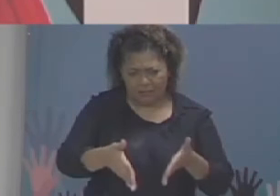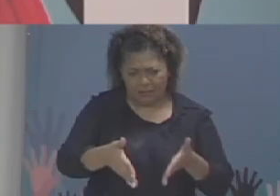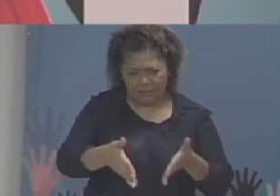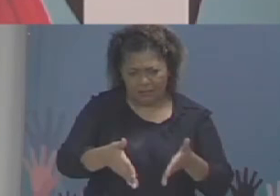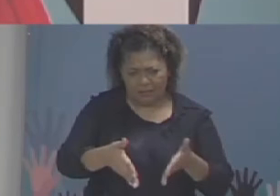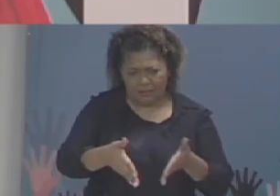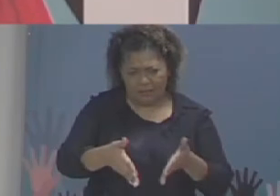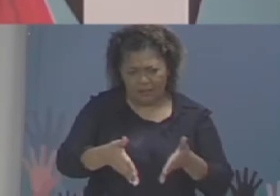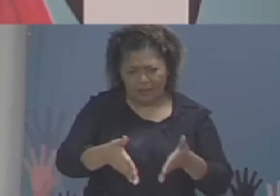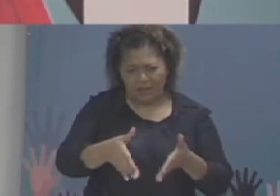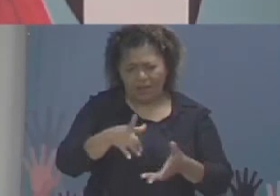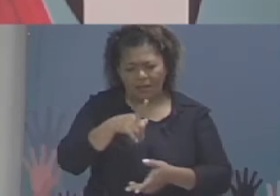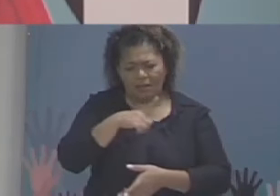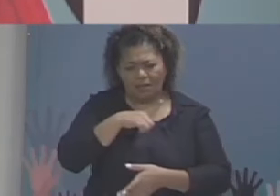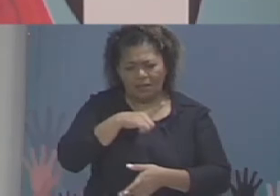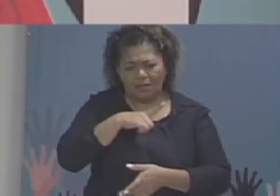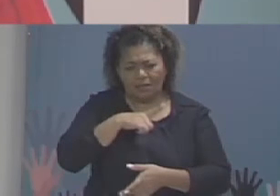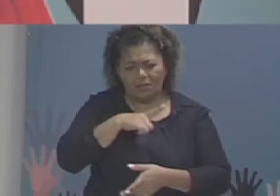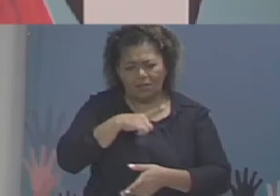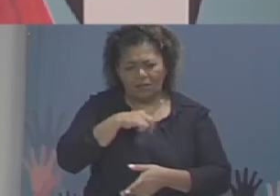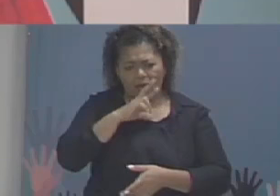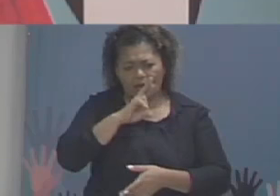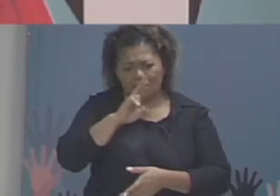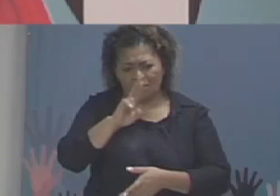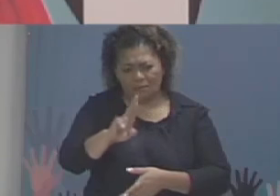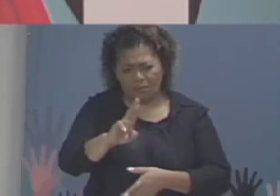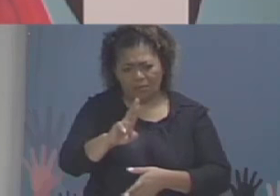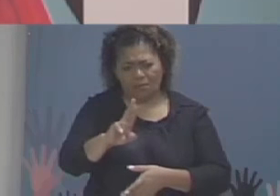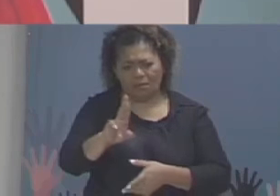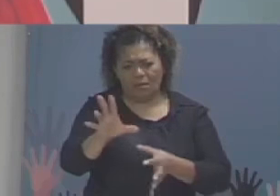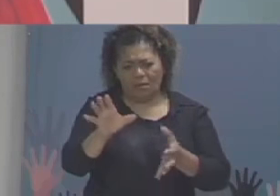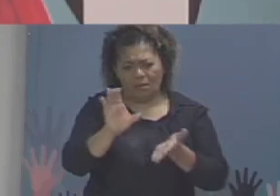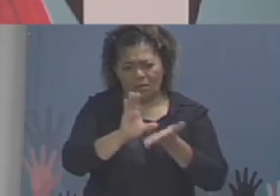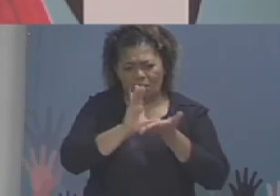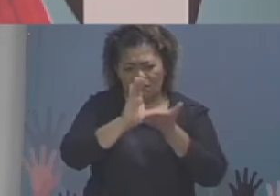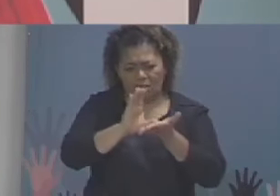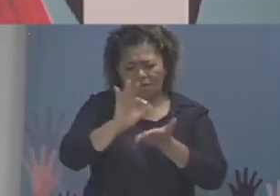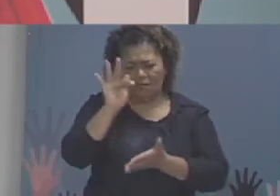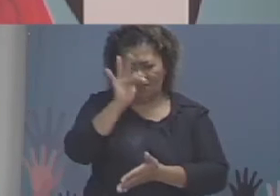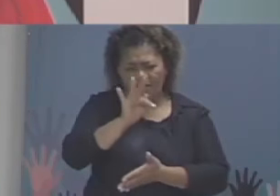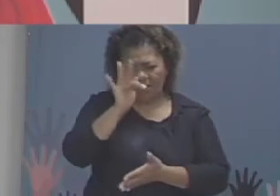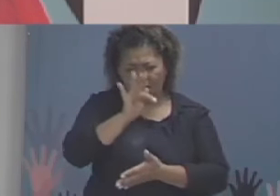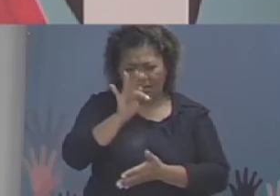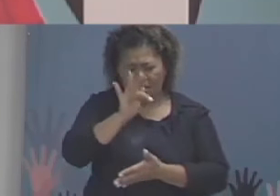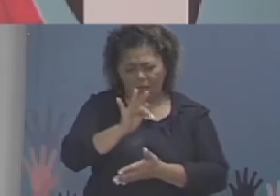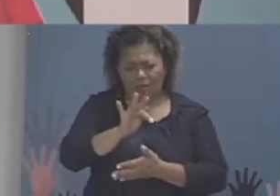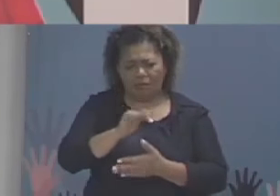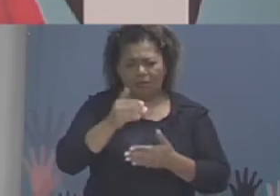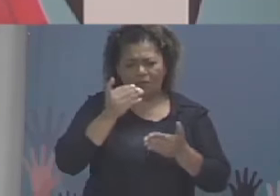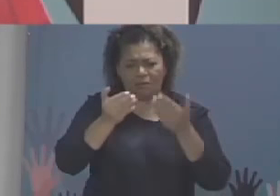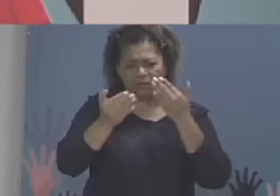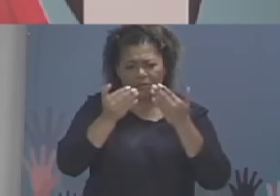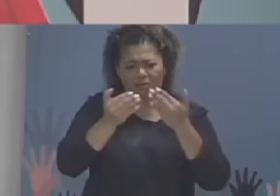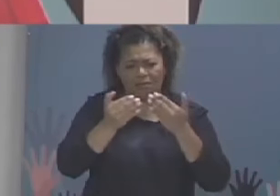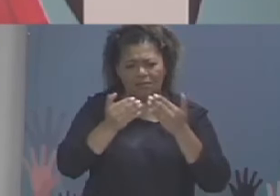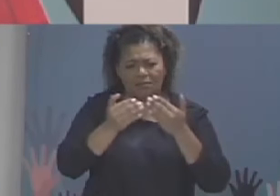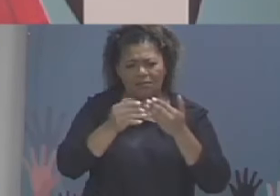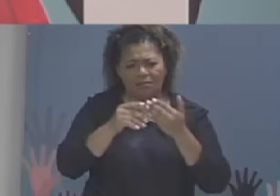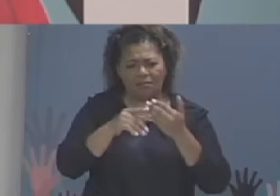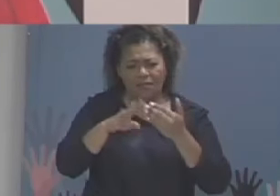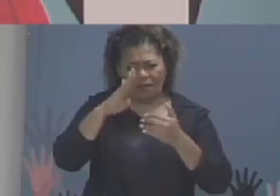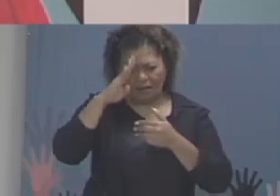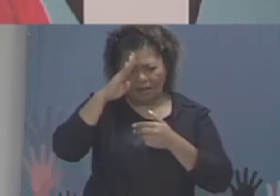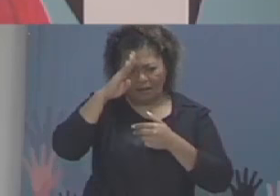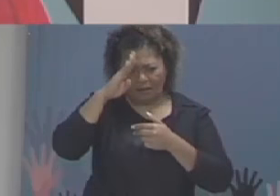Federal de Psicologia para esse estado de coisas. E indique propostas das chapas para alterar isso. Maria